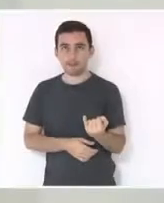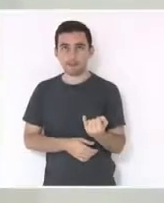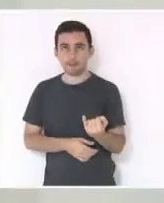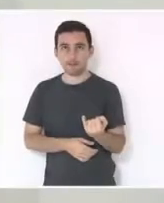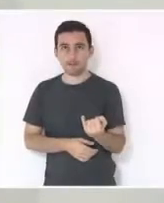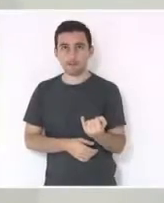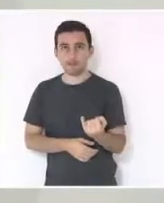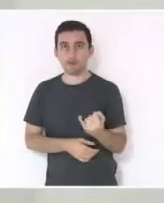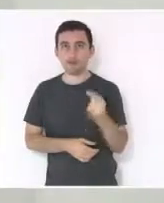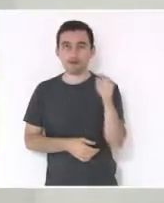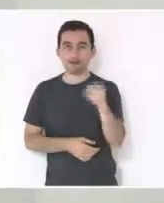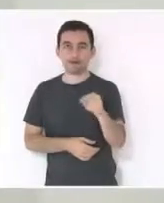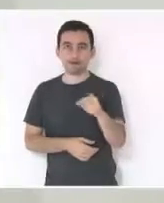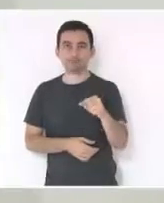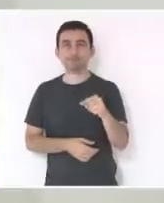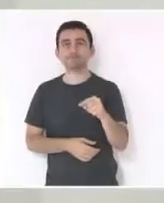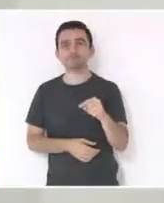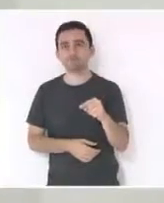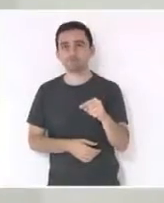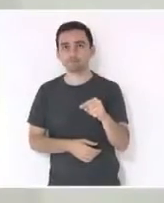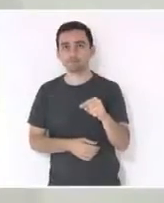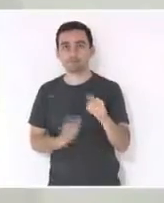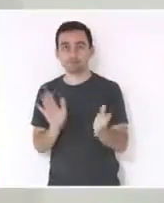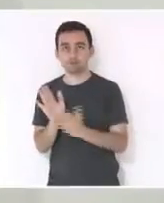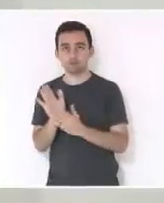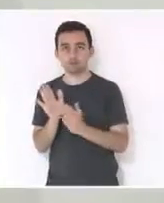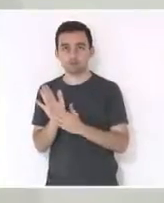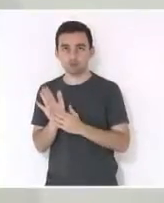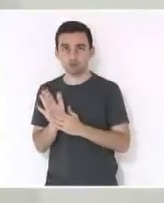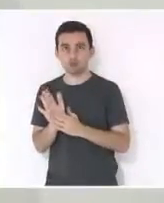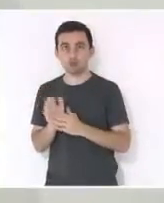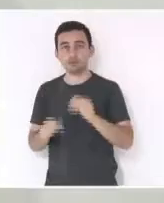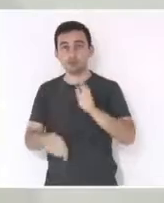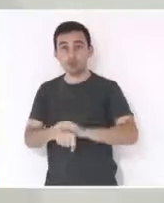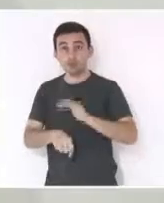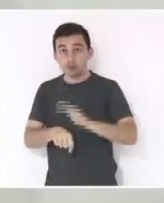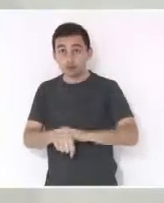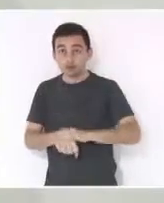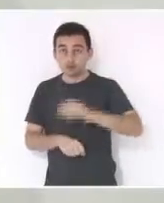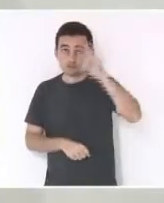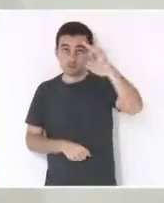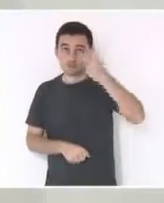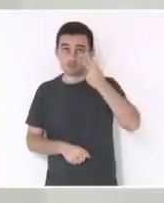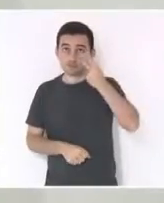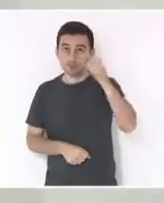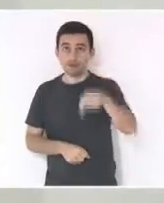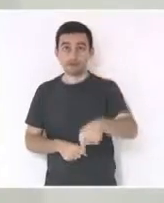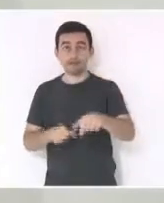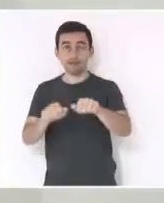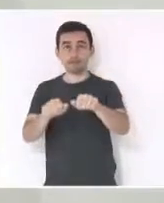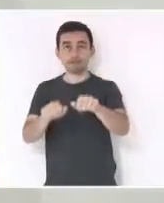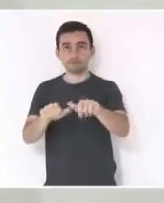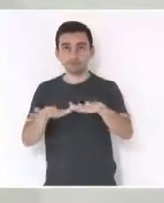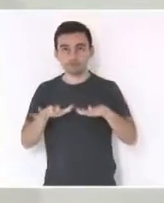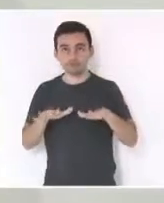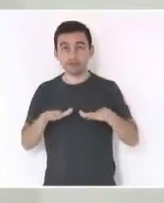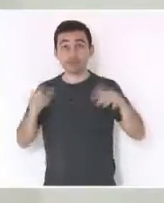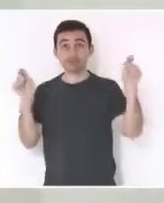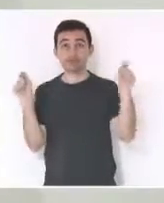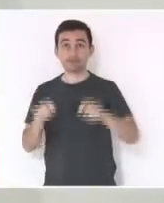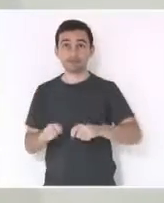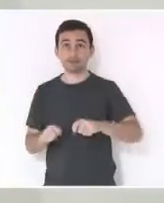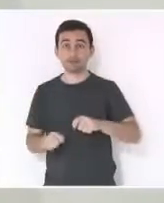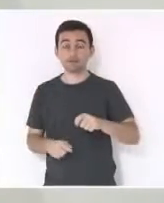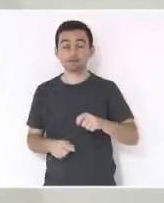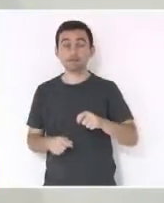1 uma proposta do deputado milton ovos para que esse parlamento aprecia possibilidade de